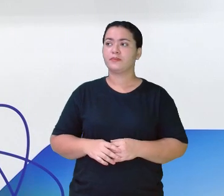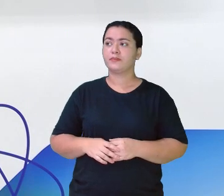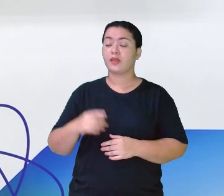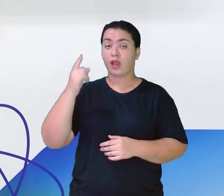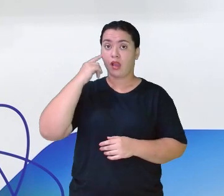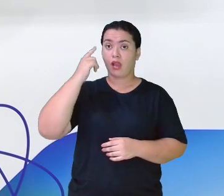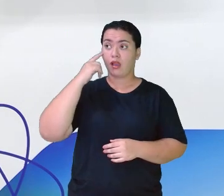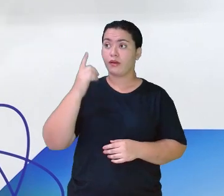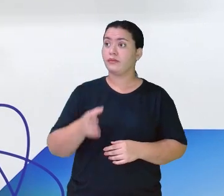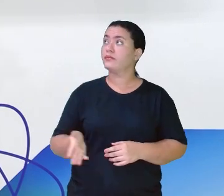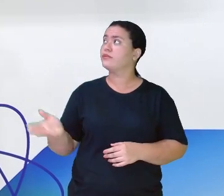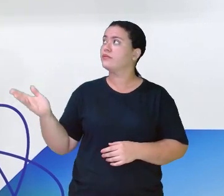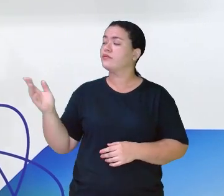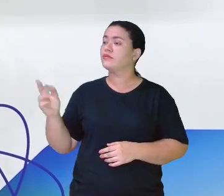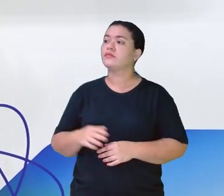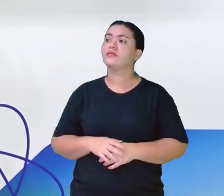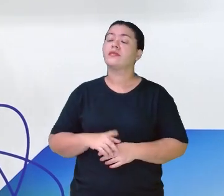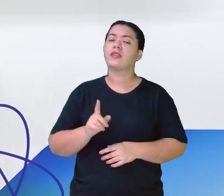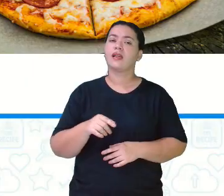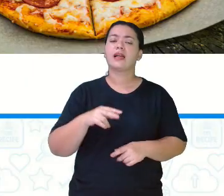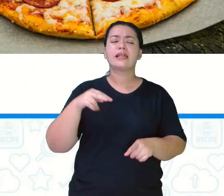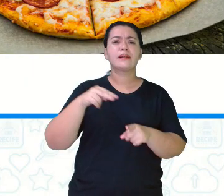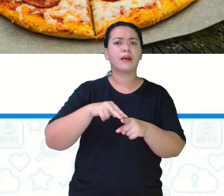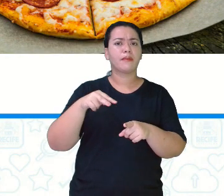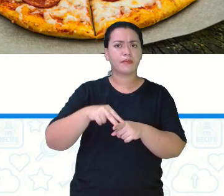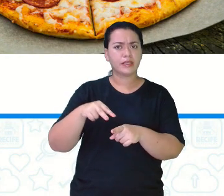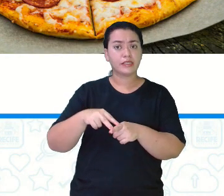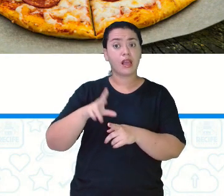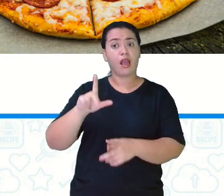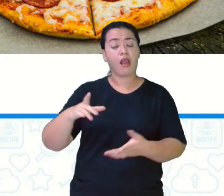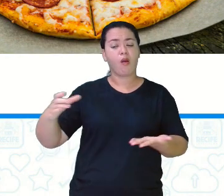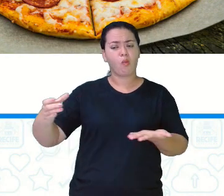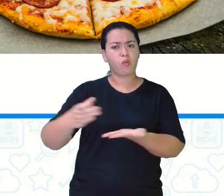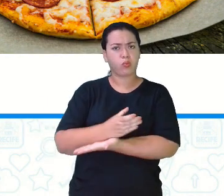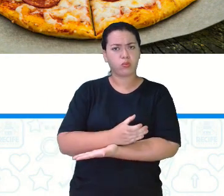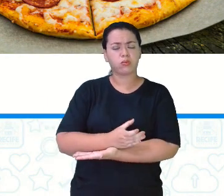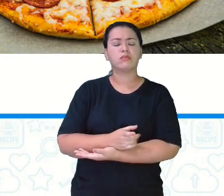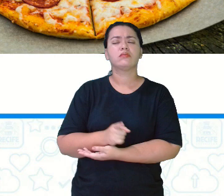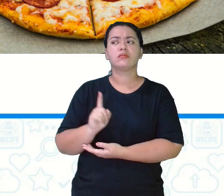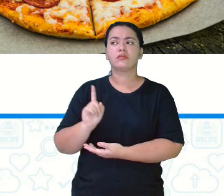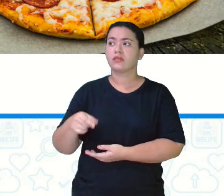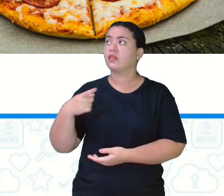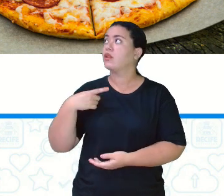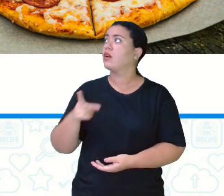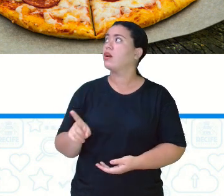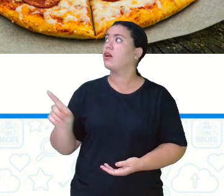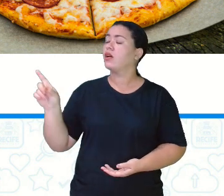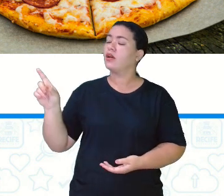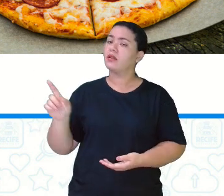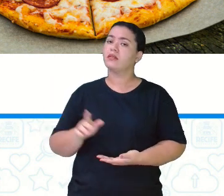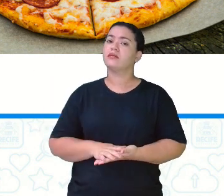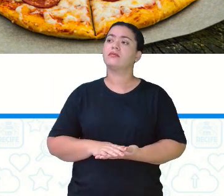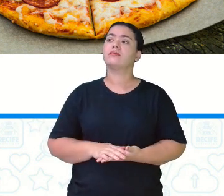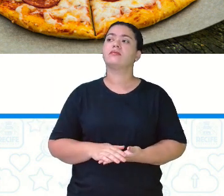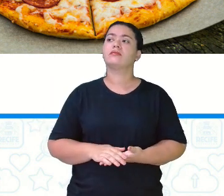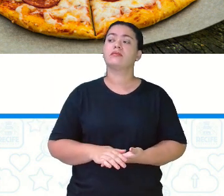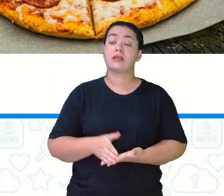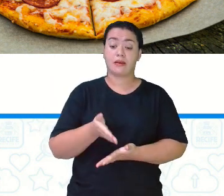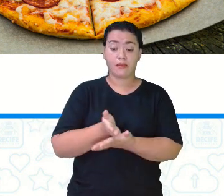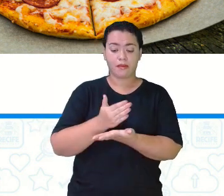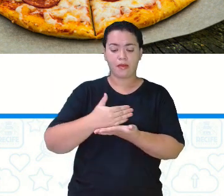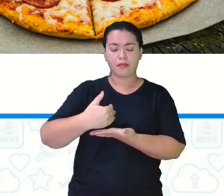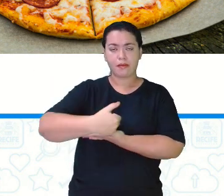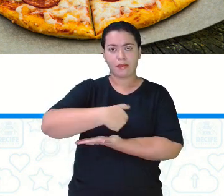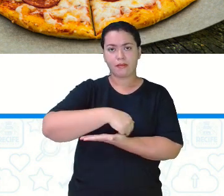só, continuando, olha lá a pizza, né? Essa pizza que eu estou mostrando para vocês, apesar de partida, ninguém